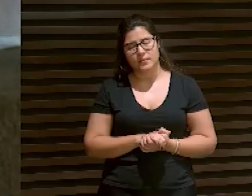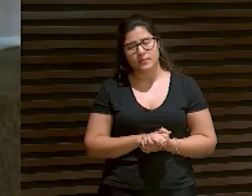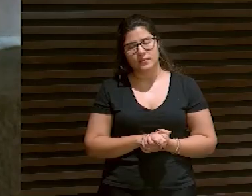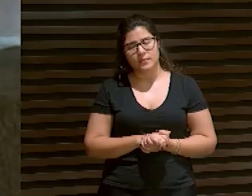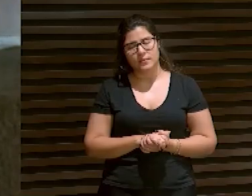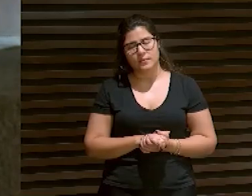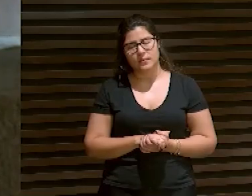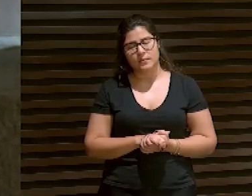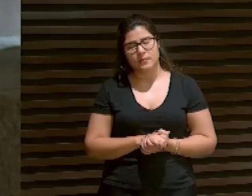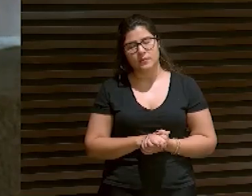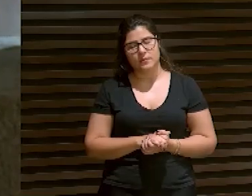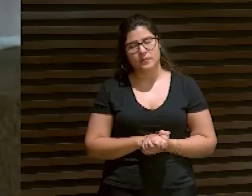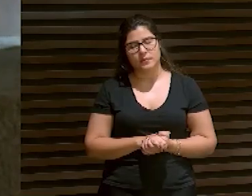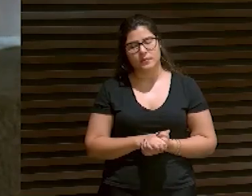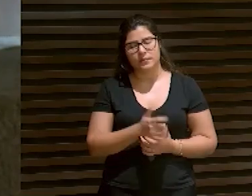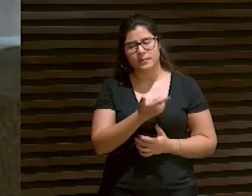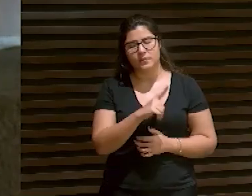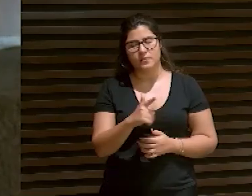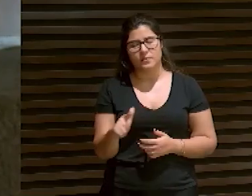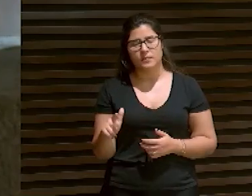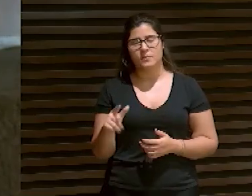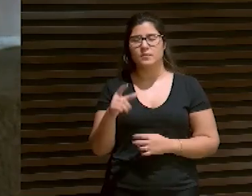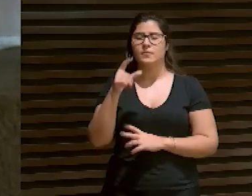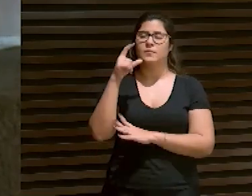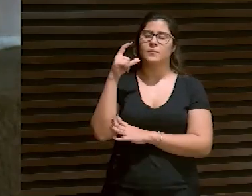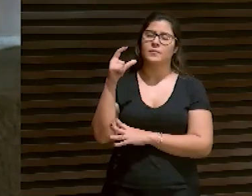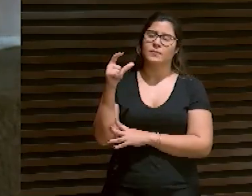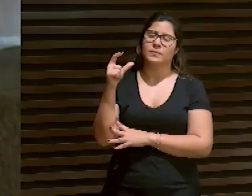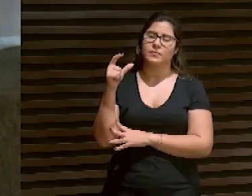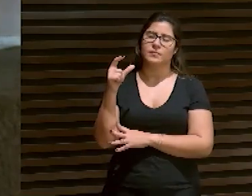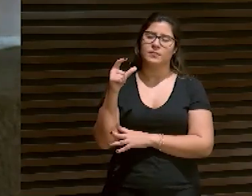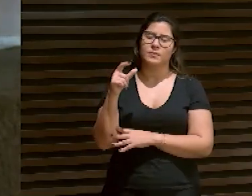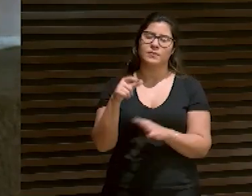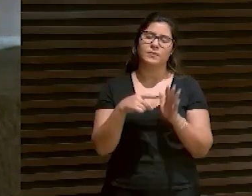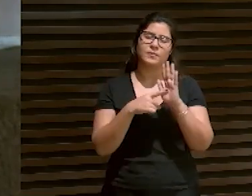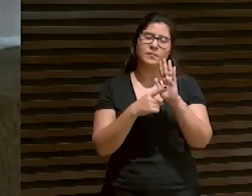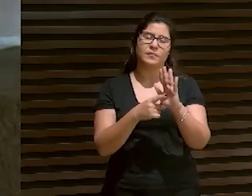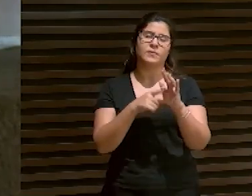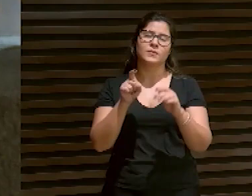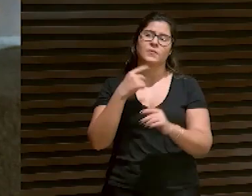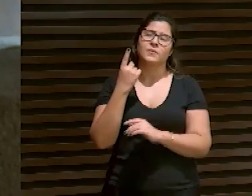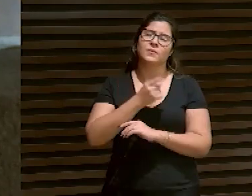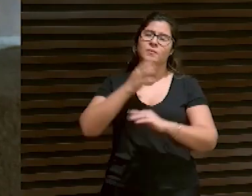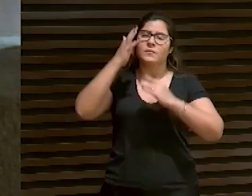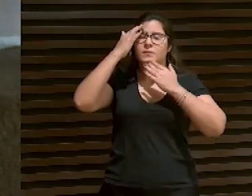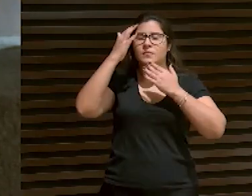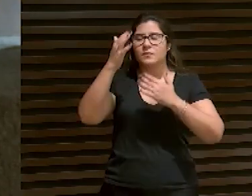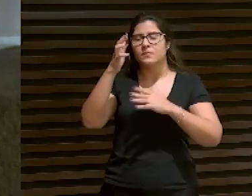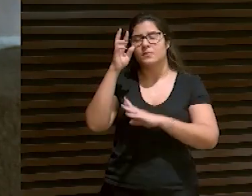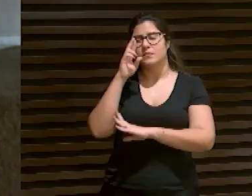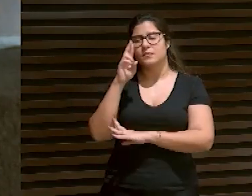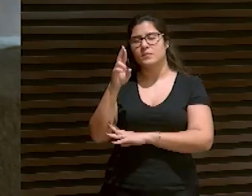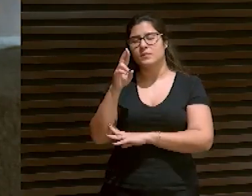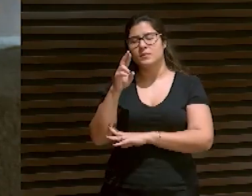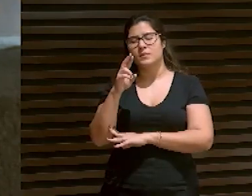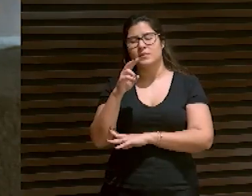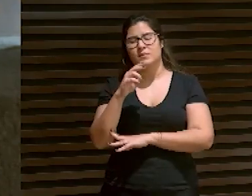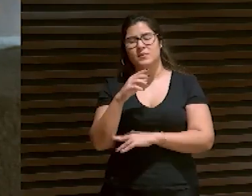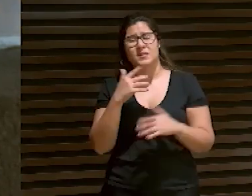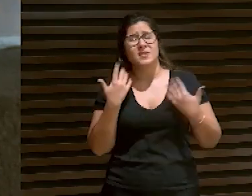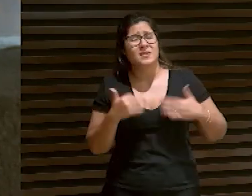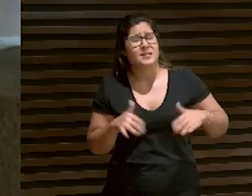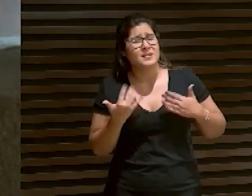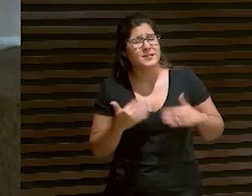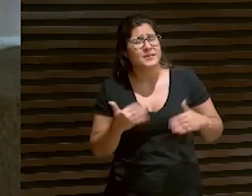nós não temos palavras para manifestar nossa gratidão ao Senhor por tanto amor